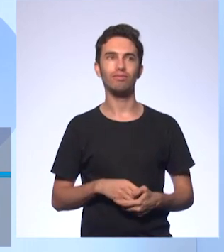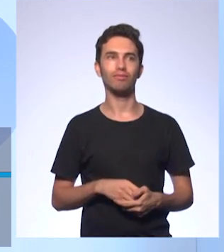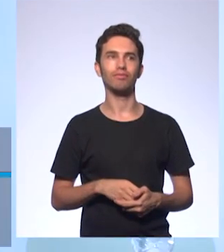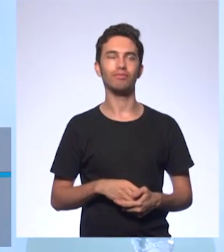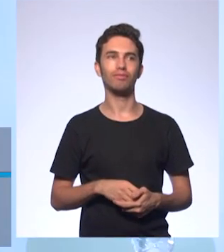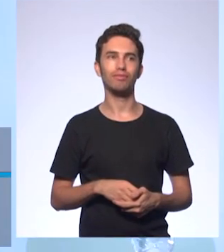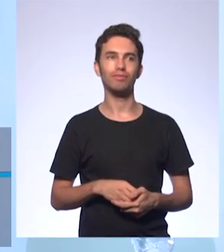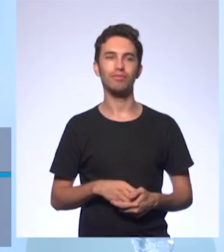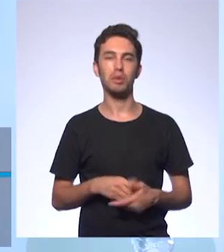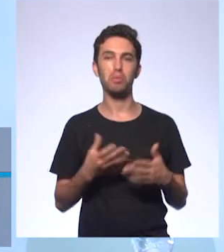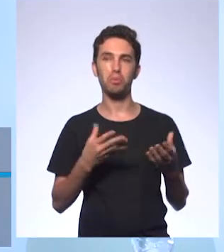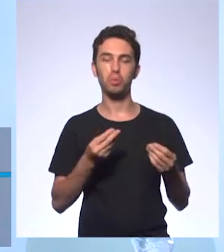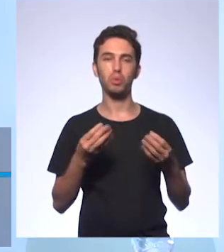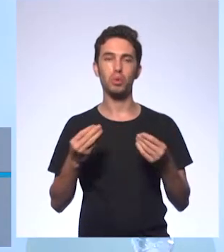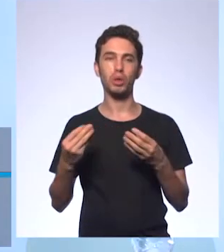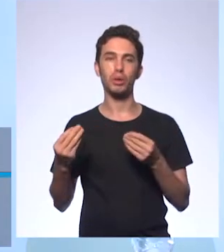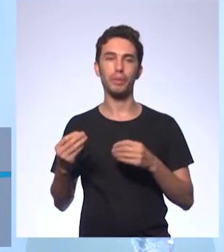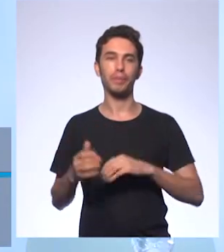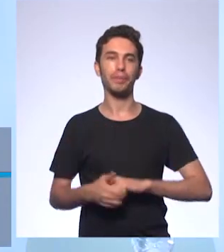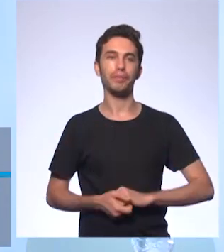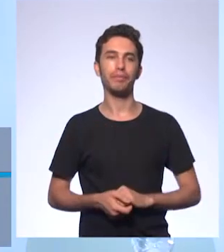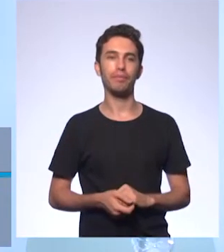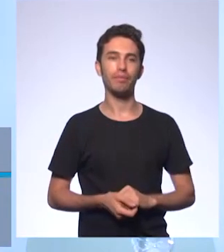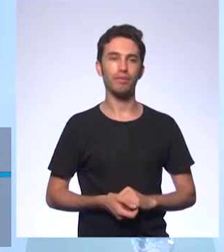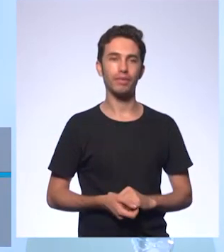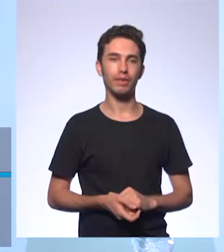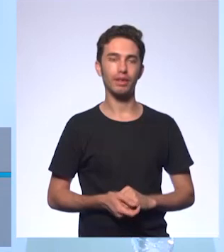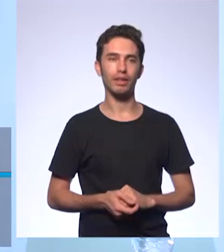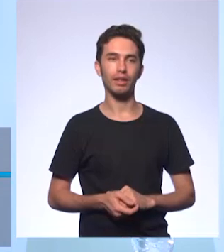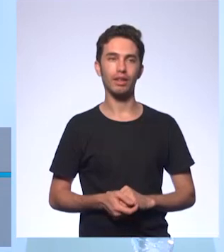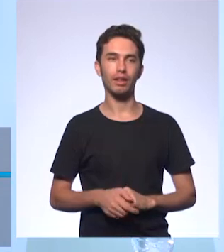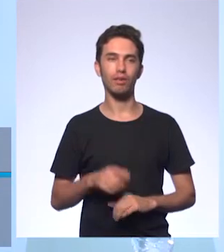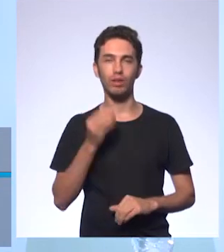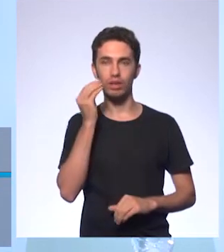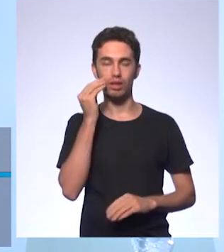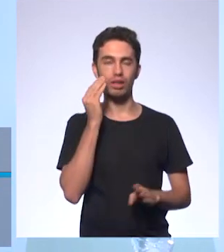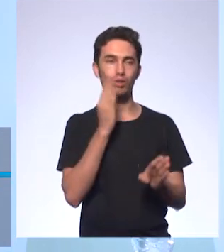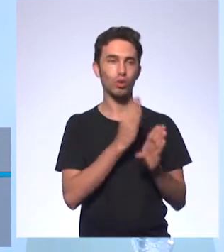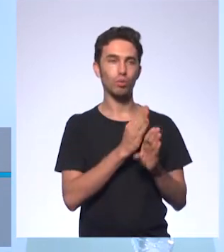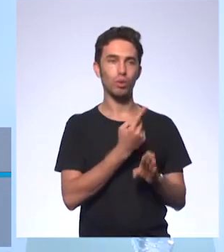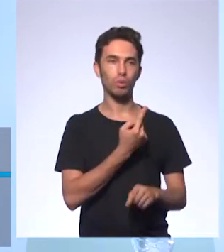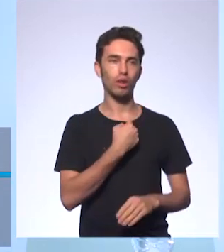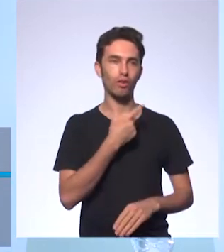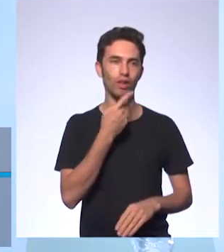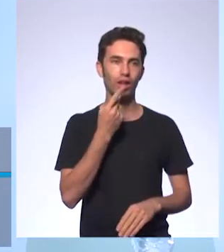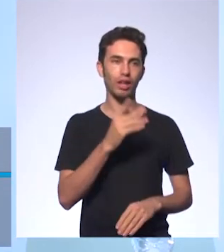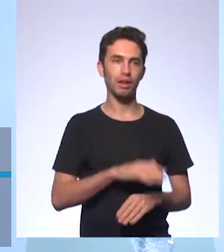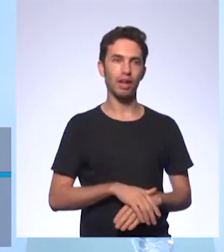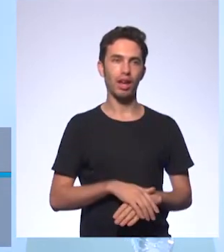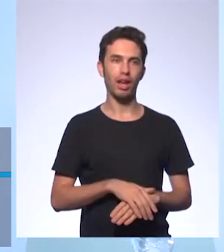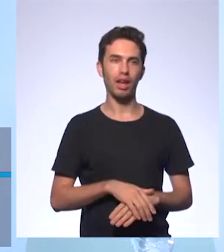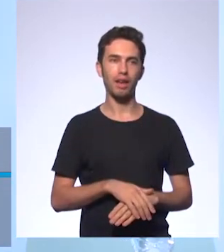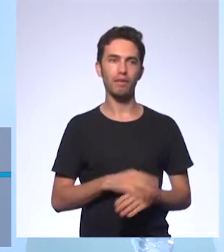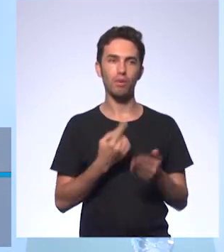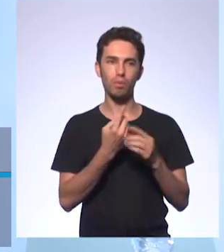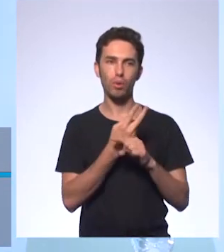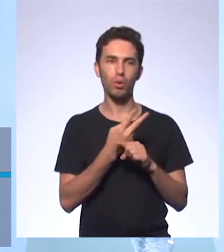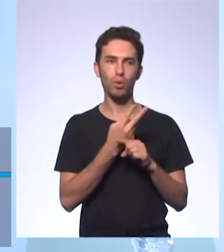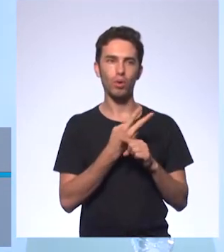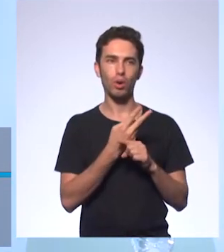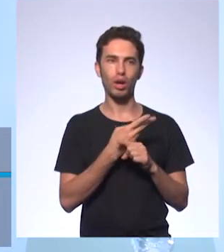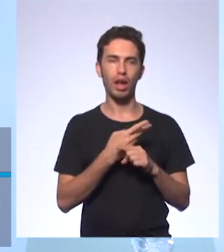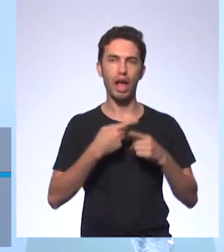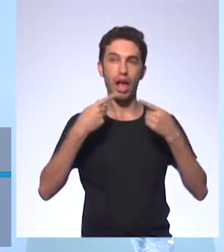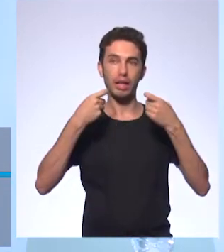Gente do céu, muita coisa aí, hein? Eu vou tentar descobrir uma que eu falei aqui, agora eu não lembro a data, mas eu vou procurar aqui, ó.